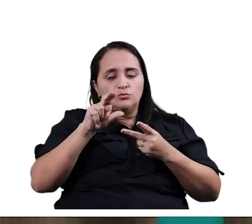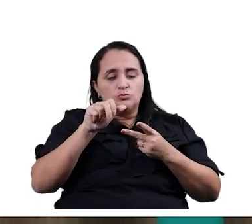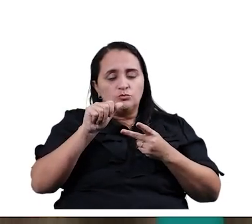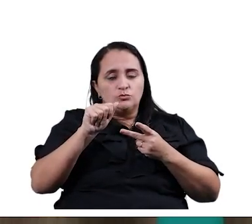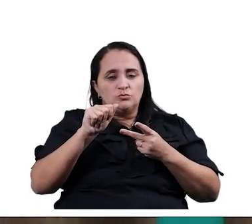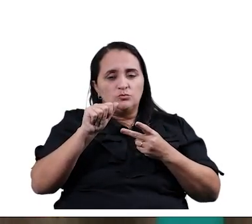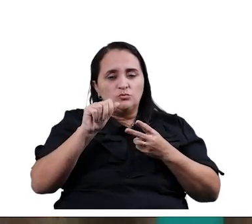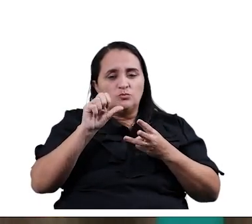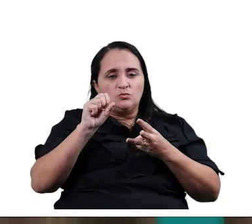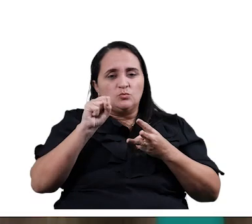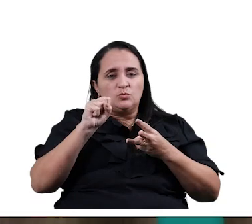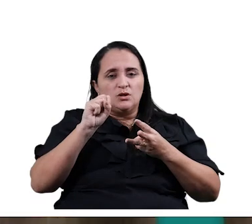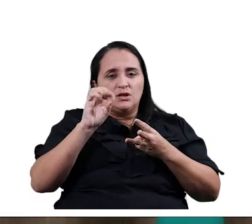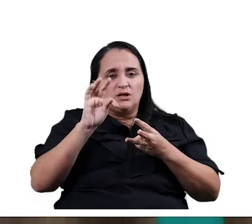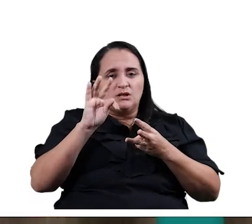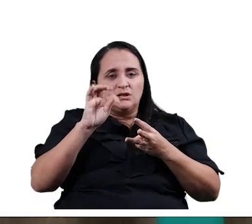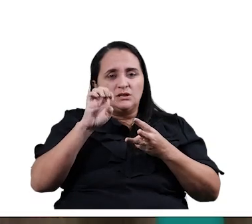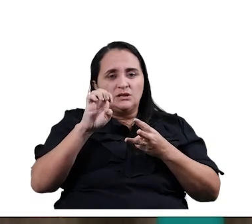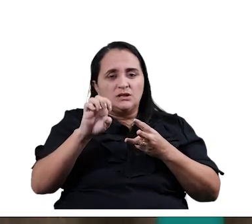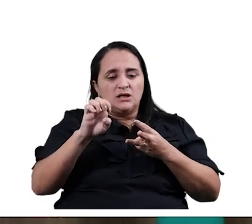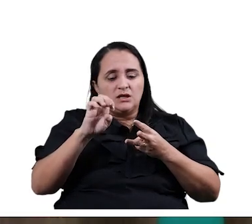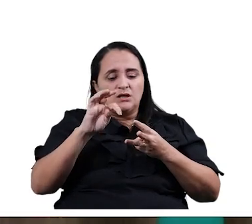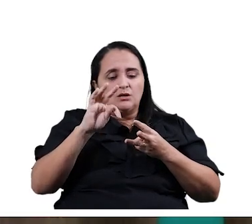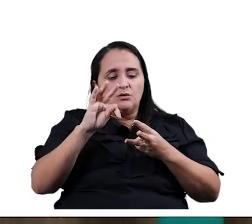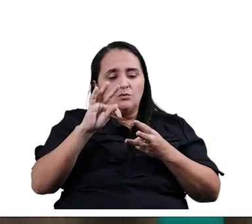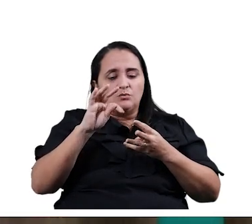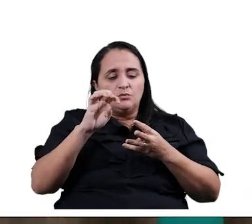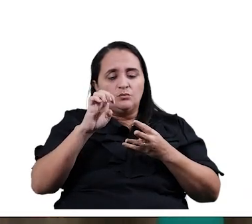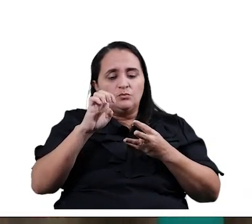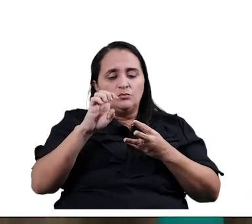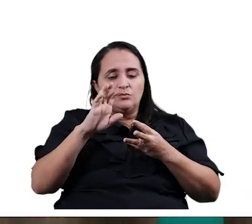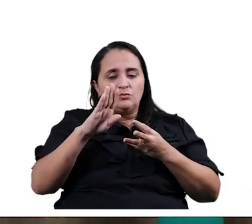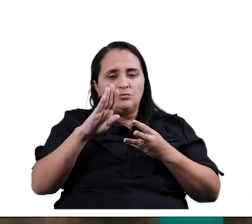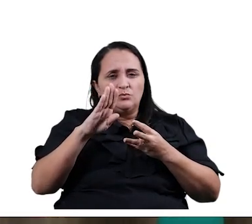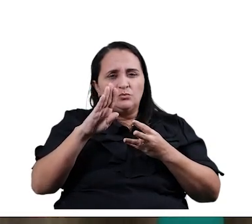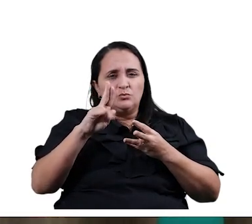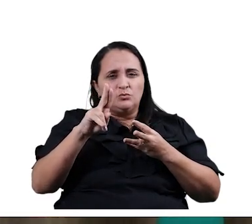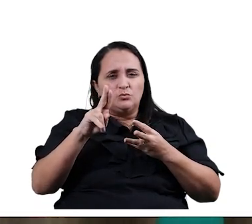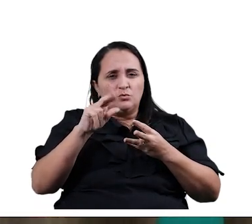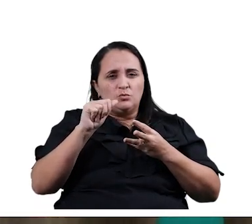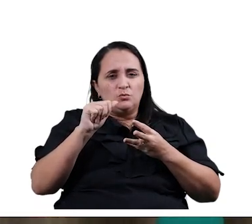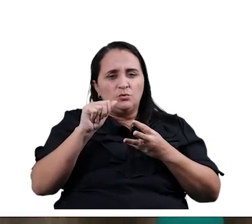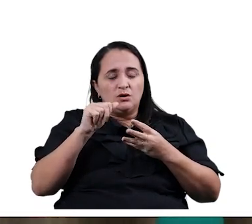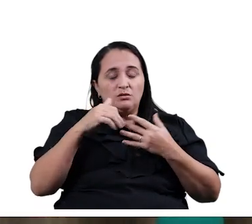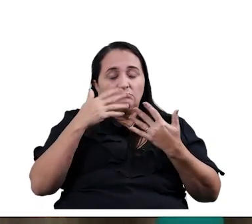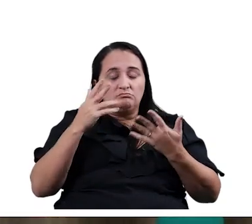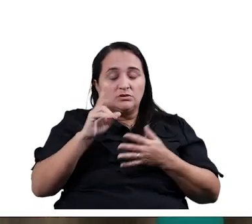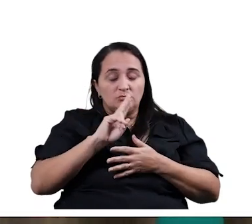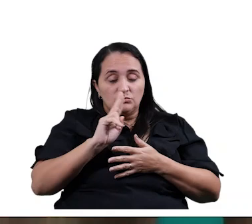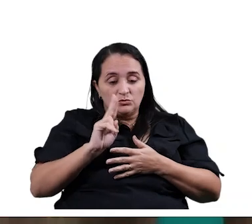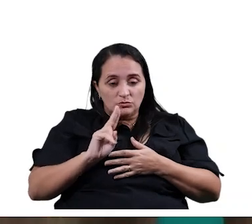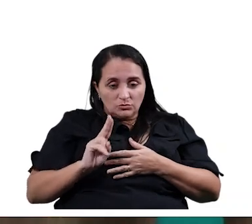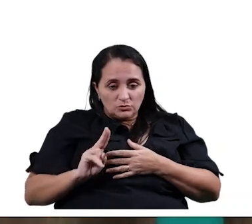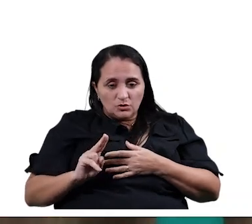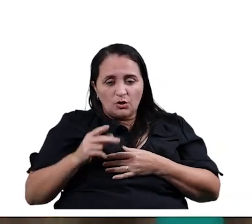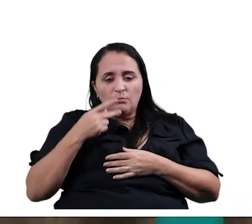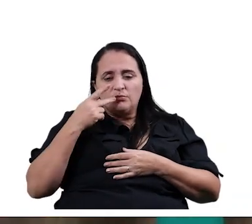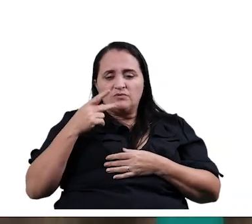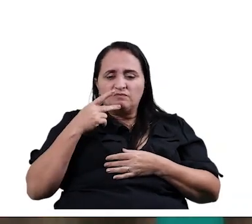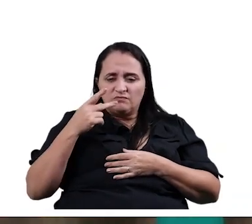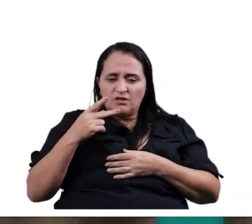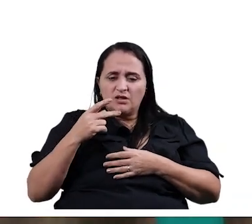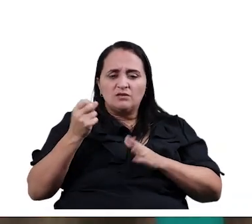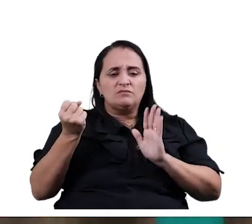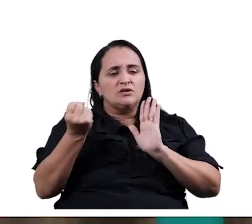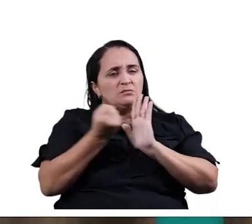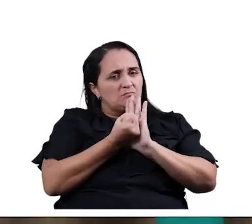seu, teu. Entende? Então, esses pronomes falam dos outros. E isso fica